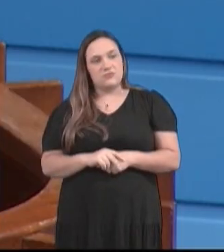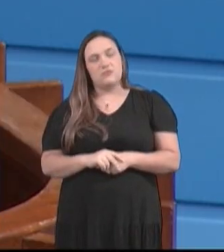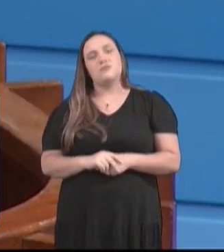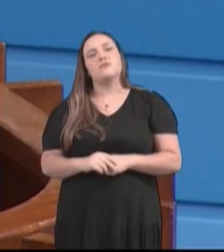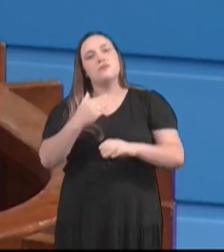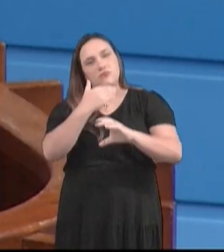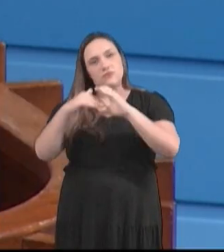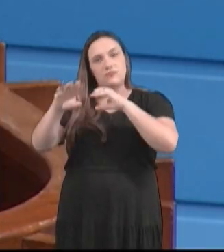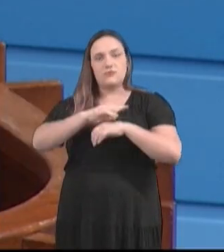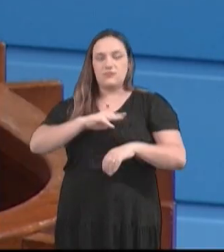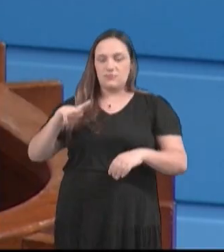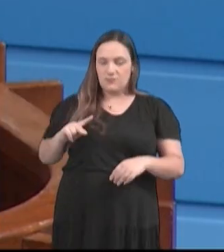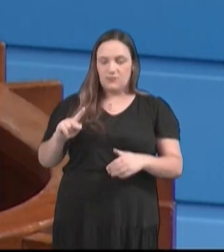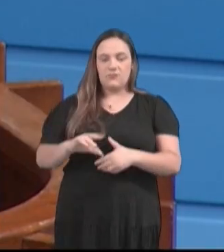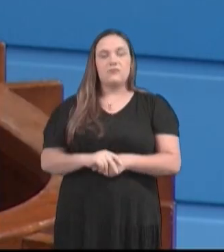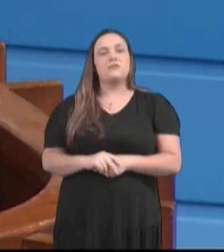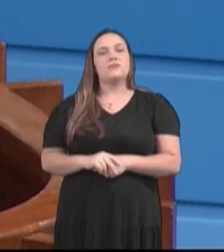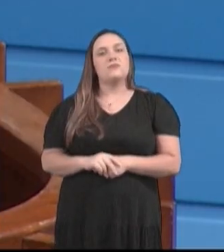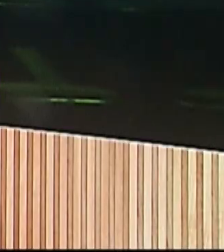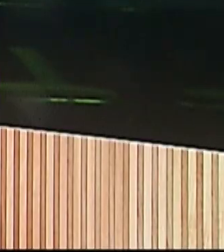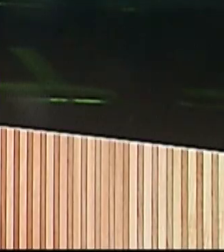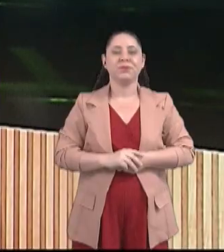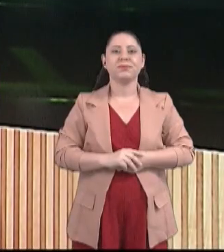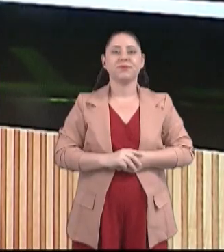e enviar ao Ministério Público.